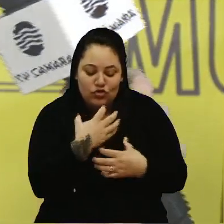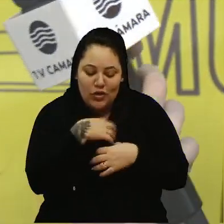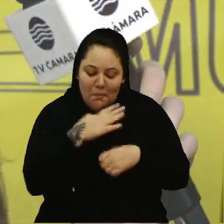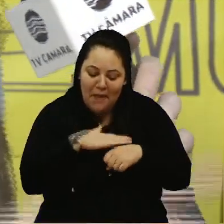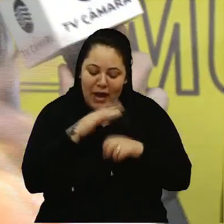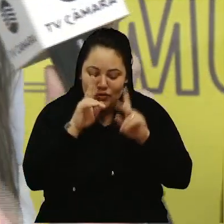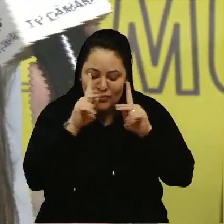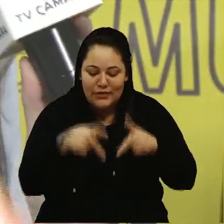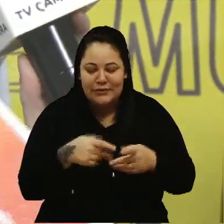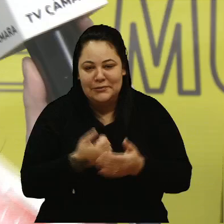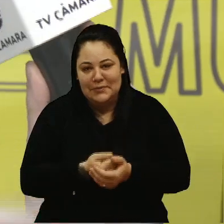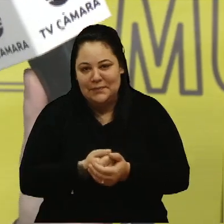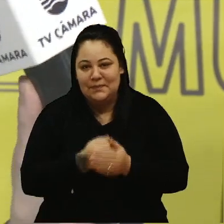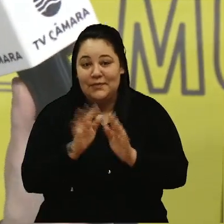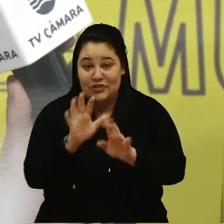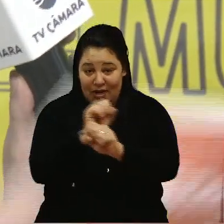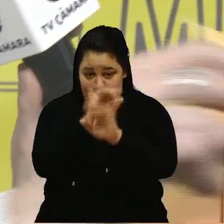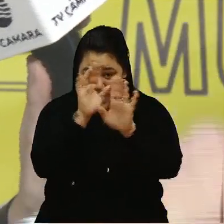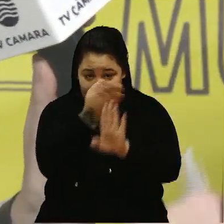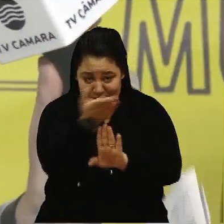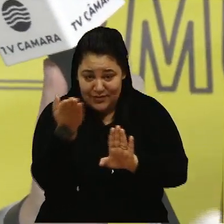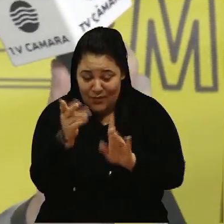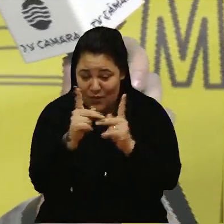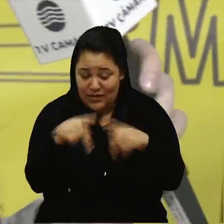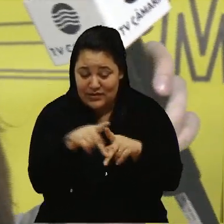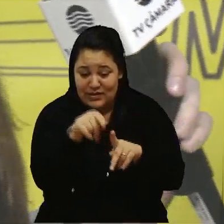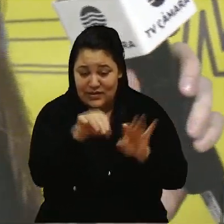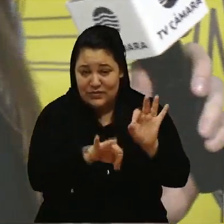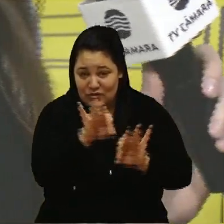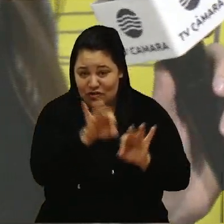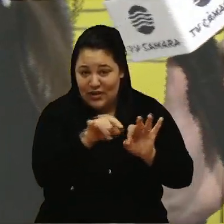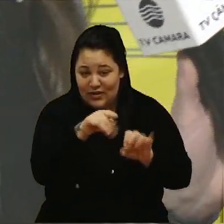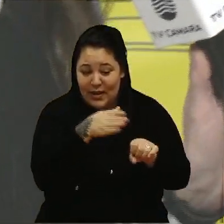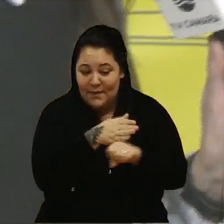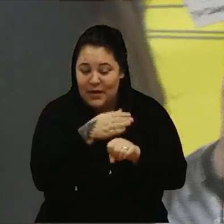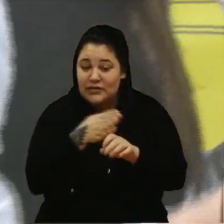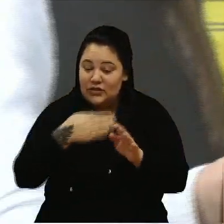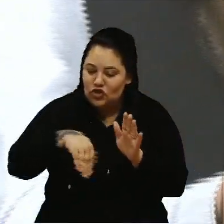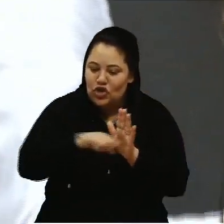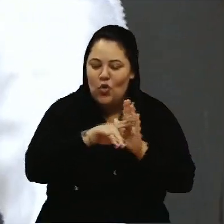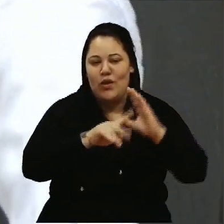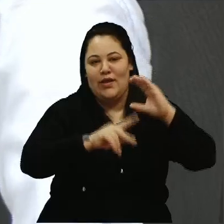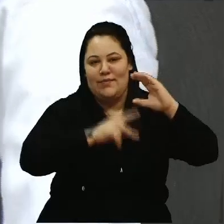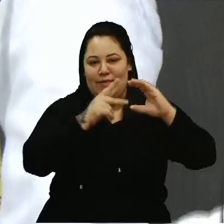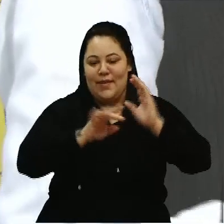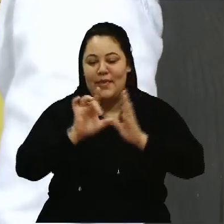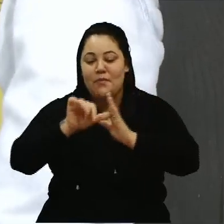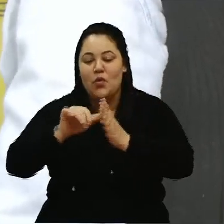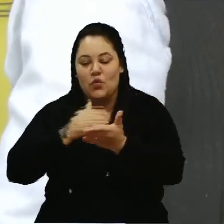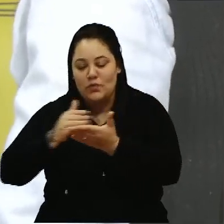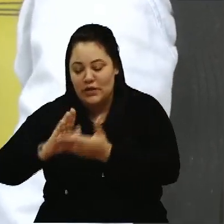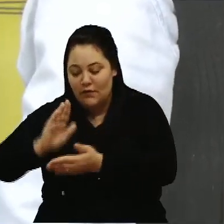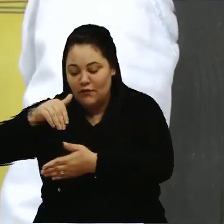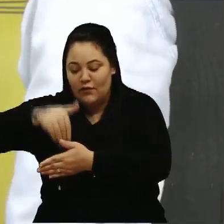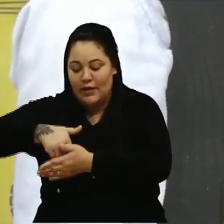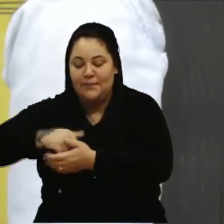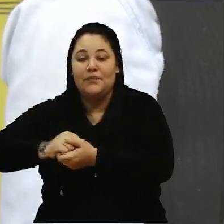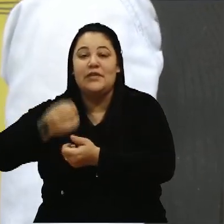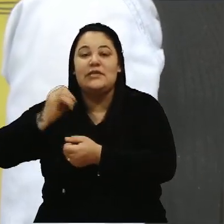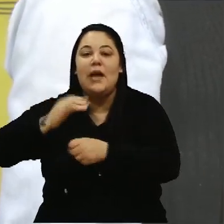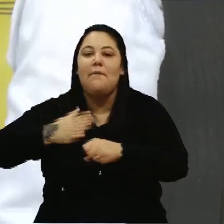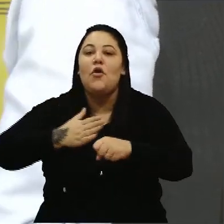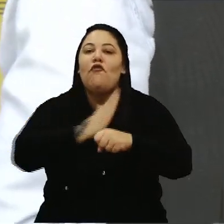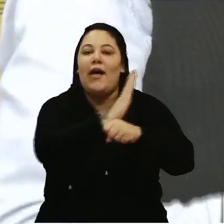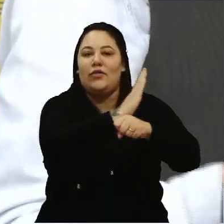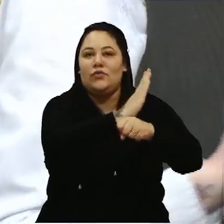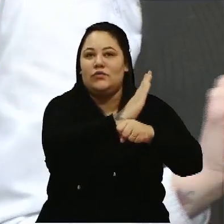Vereadora, para esclarecer até para a população, esse projeto agora tramita aqui na casa, para depois ele ser votado. Se ele for